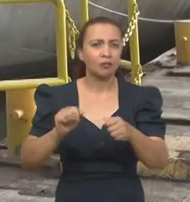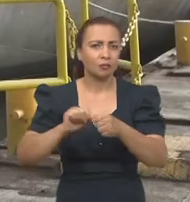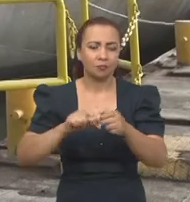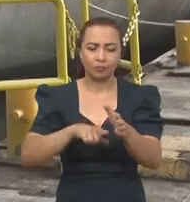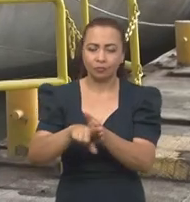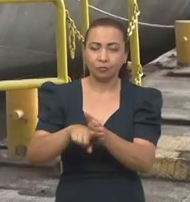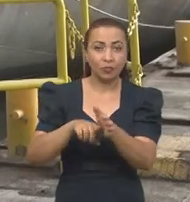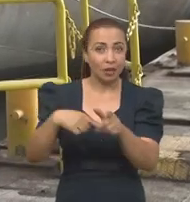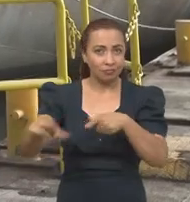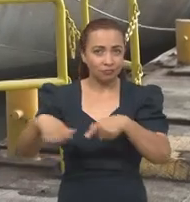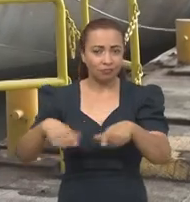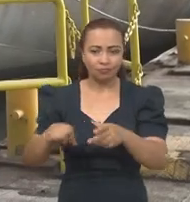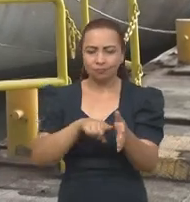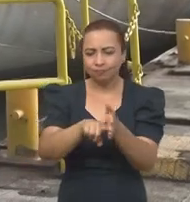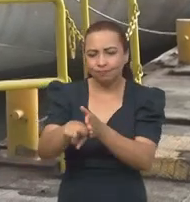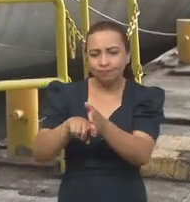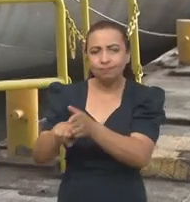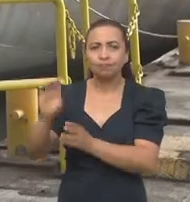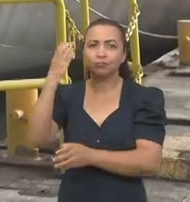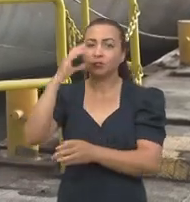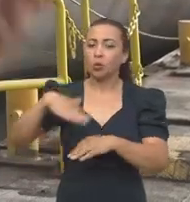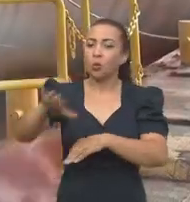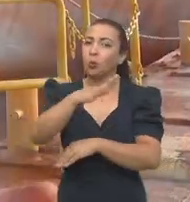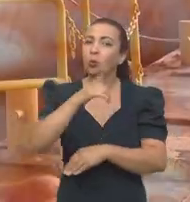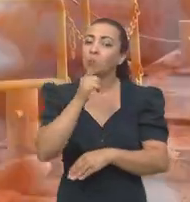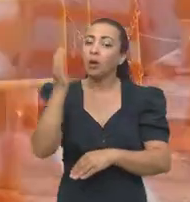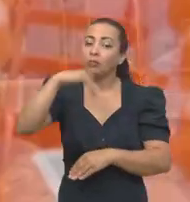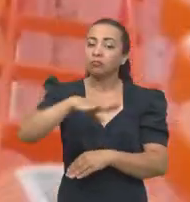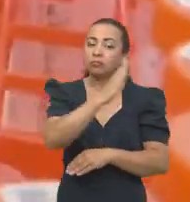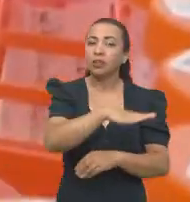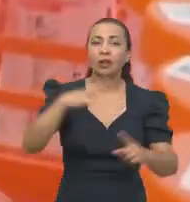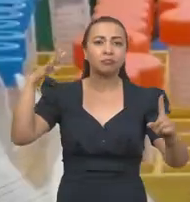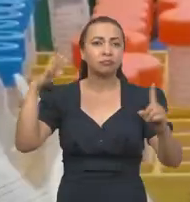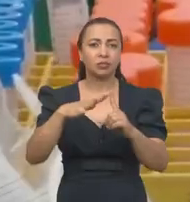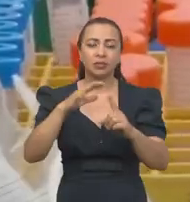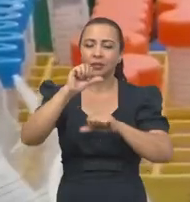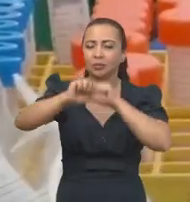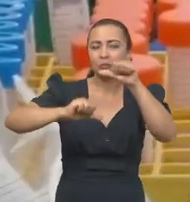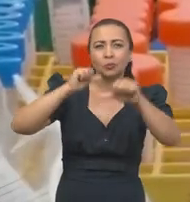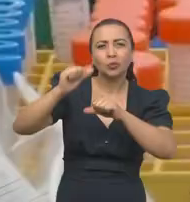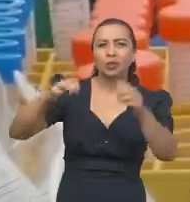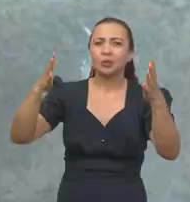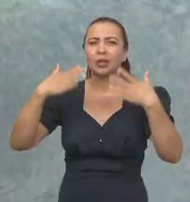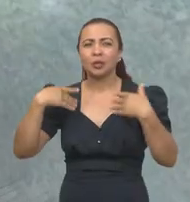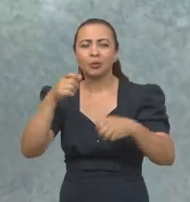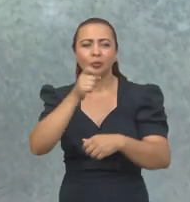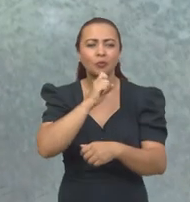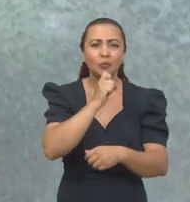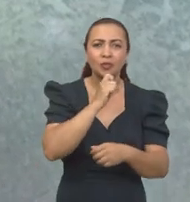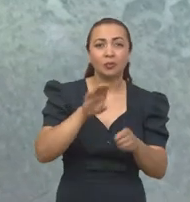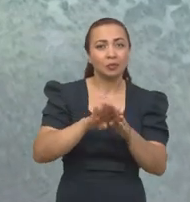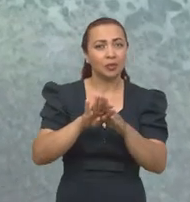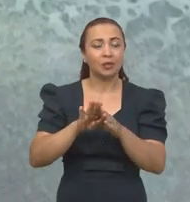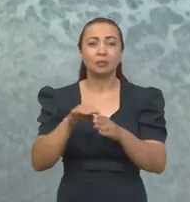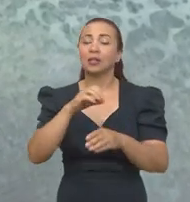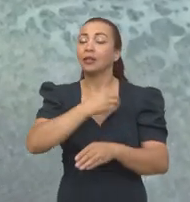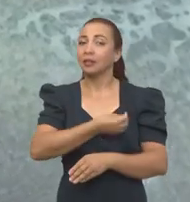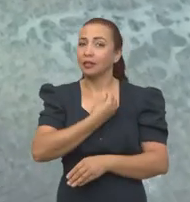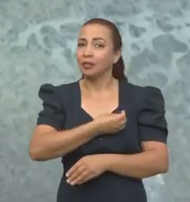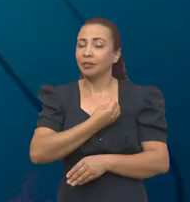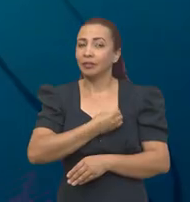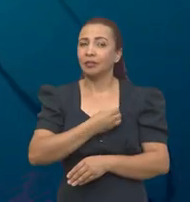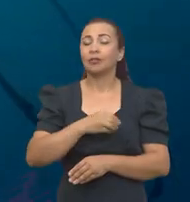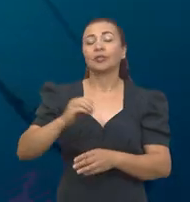trabalho de pesquisa né científica sobre o Oceano sobre o impacto das mudanças climáticas sobre a tudo na biodiversidade